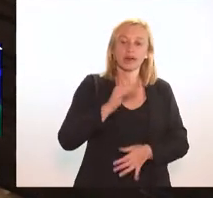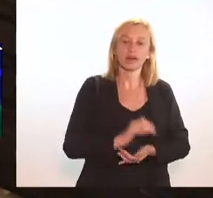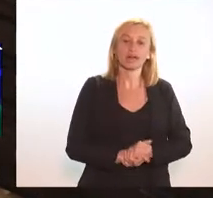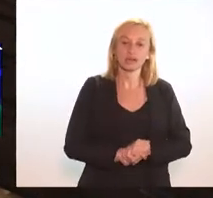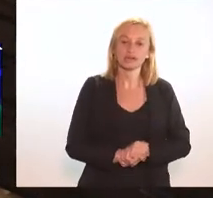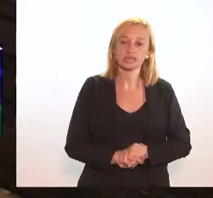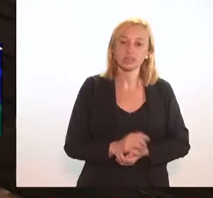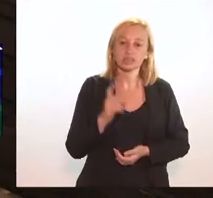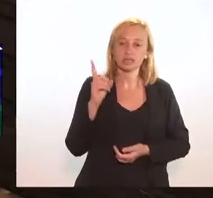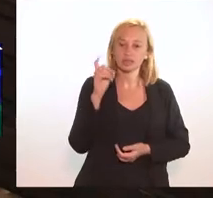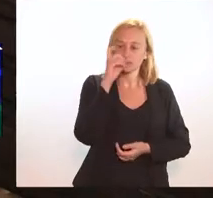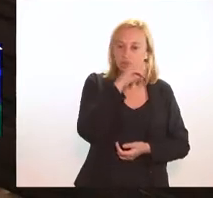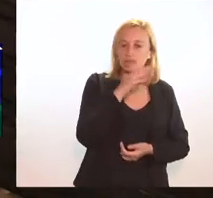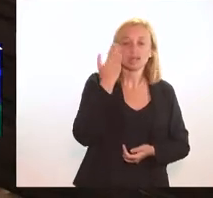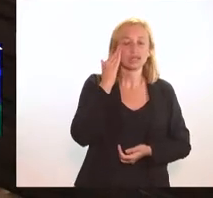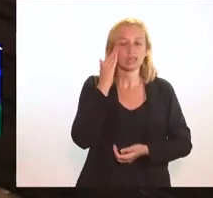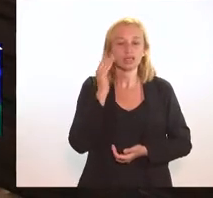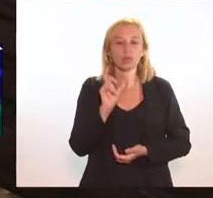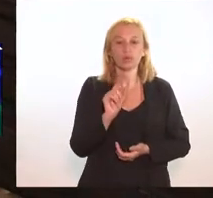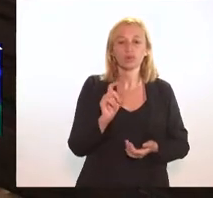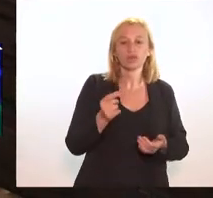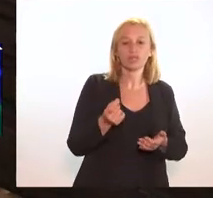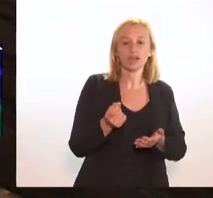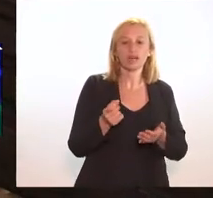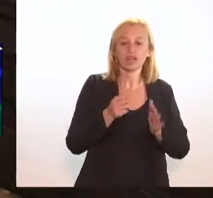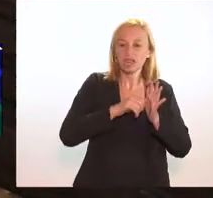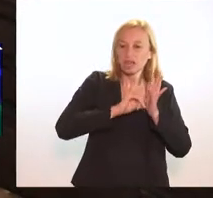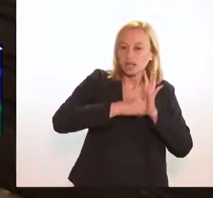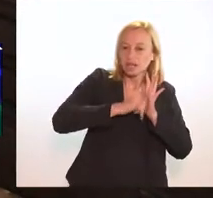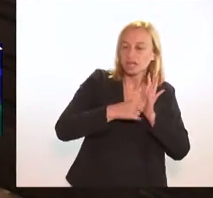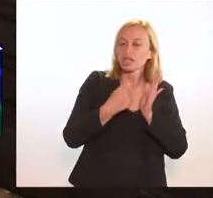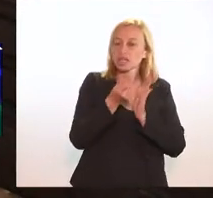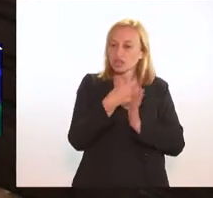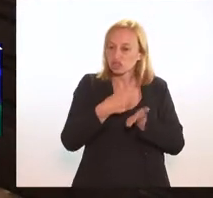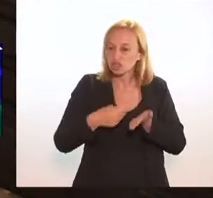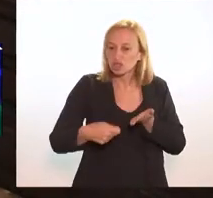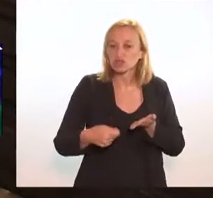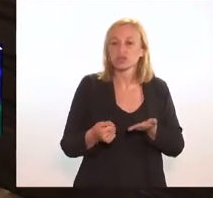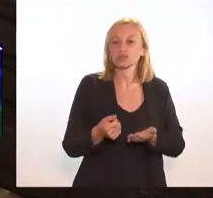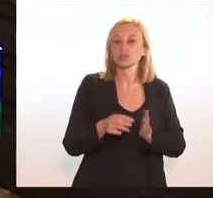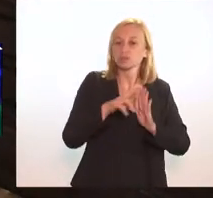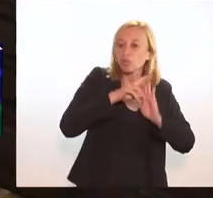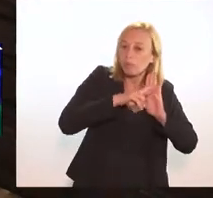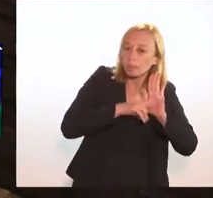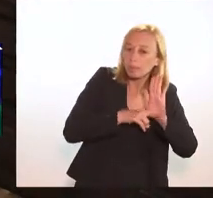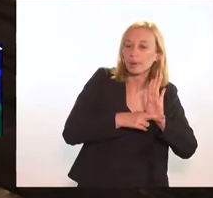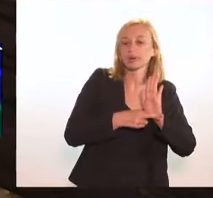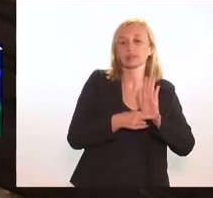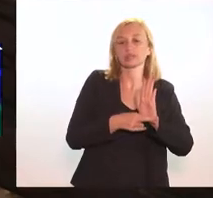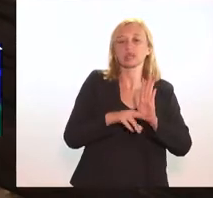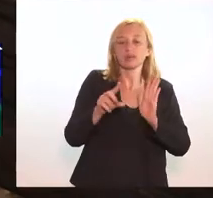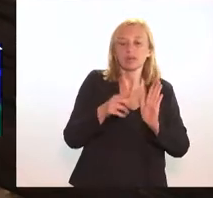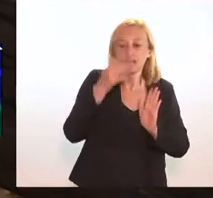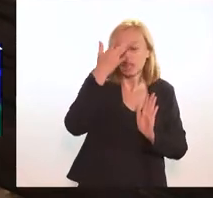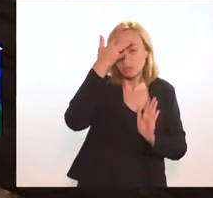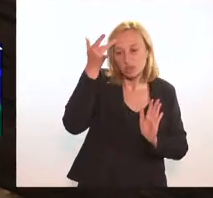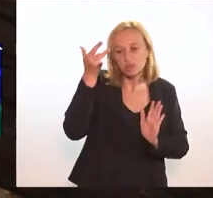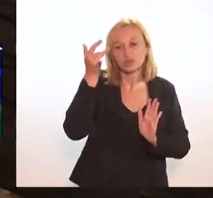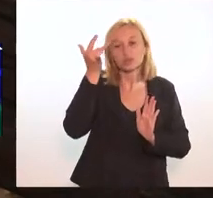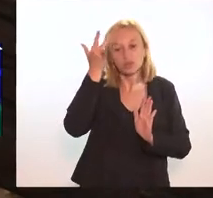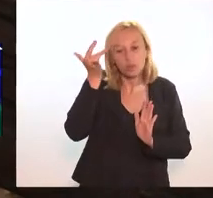de compreender o que está escrito no edital, quais são as determinações que ali estão, para que a pessoa